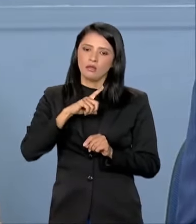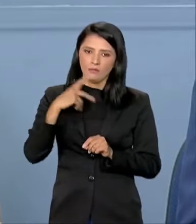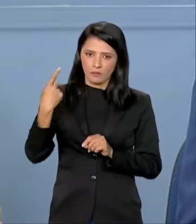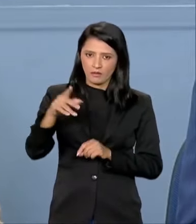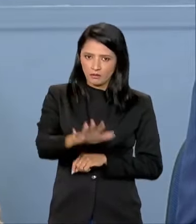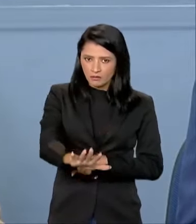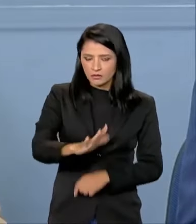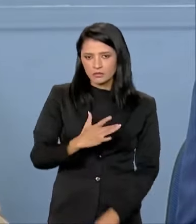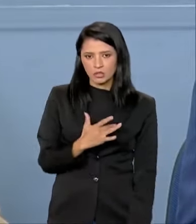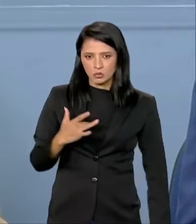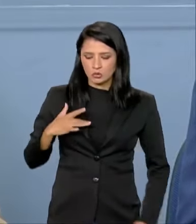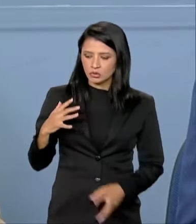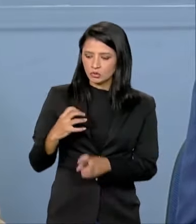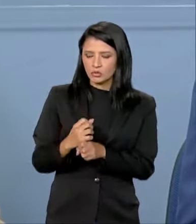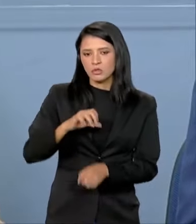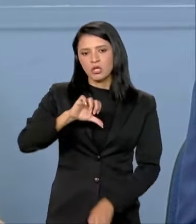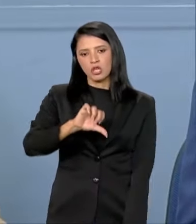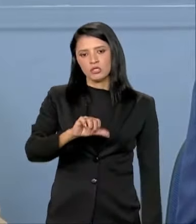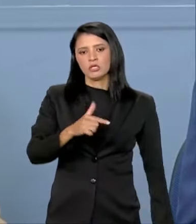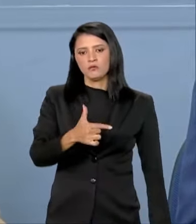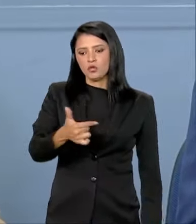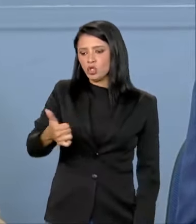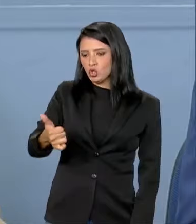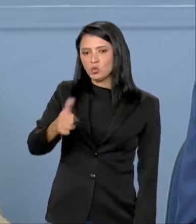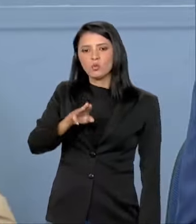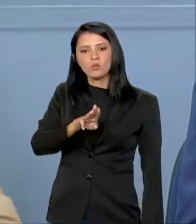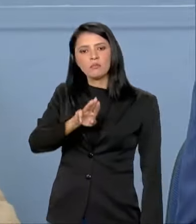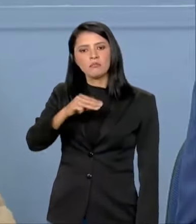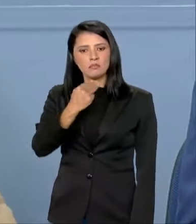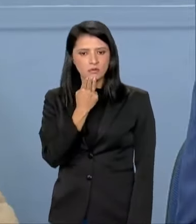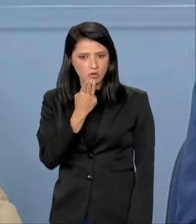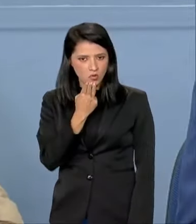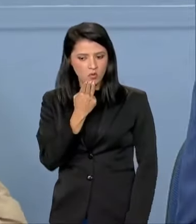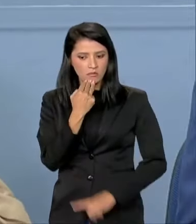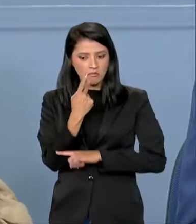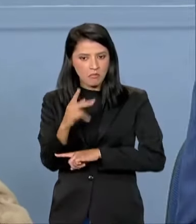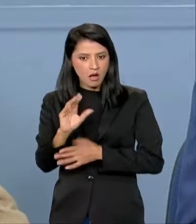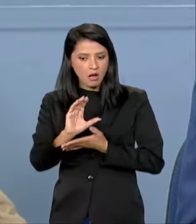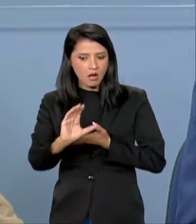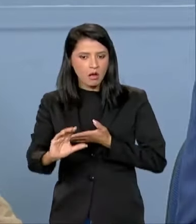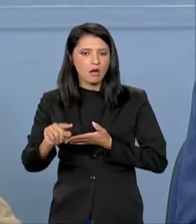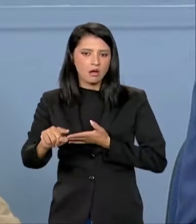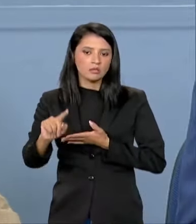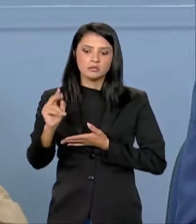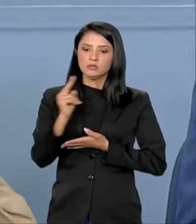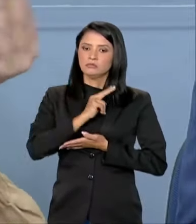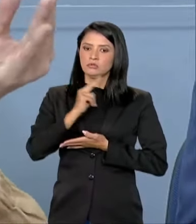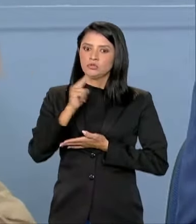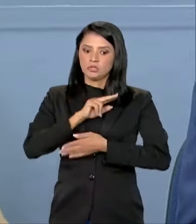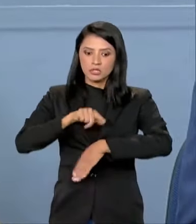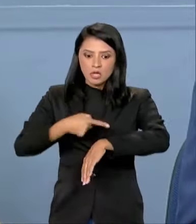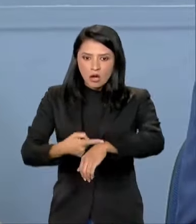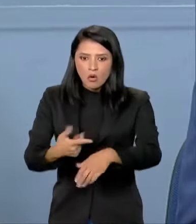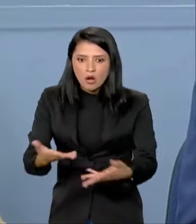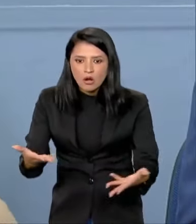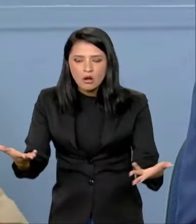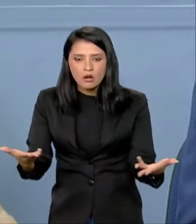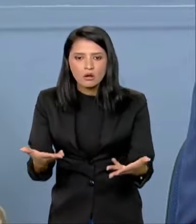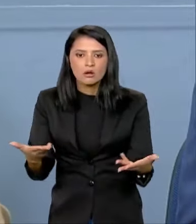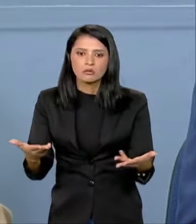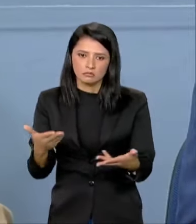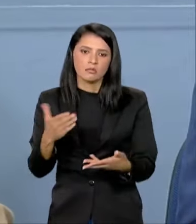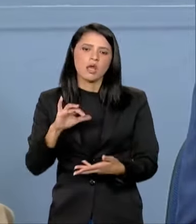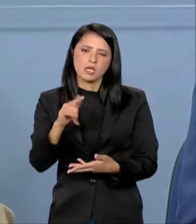da saúde, 921 milhões para o custeio emergencial. São ações em todas